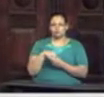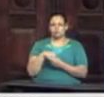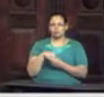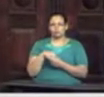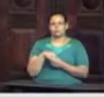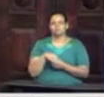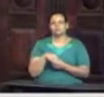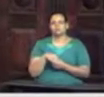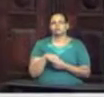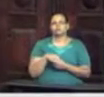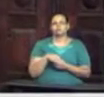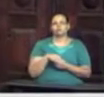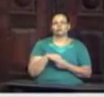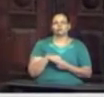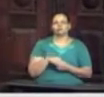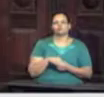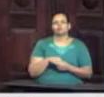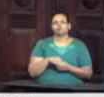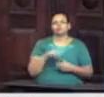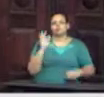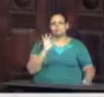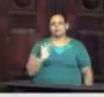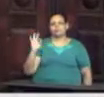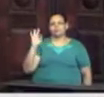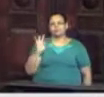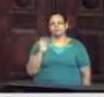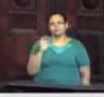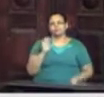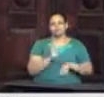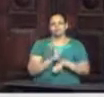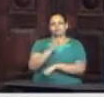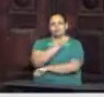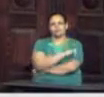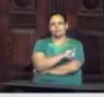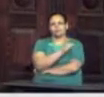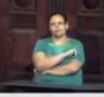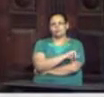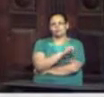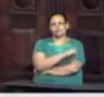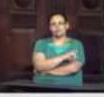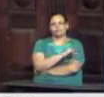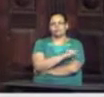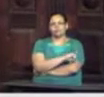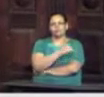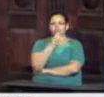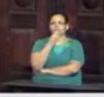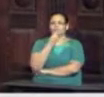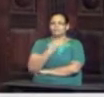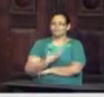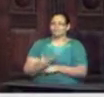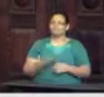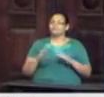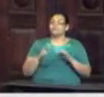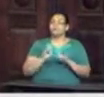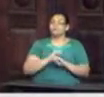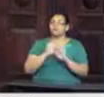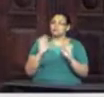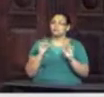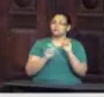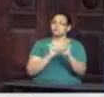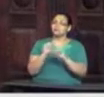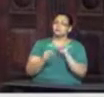da Universidade do Estado do Rio de Janeiro, a UERJ. Bom, é claro